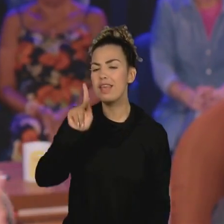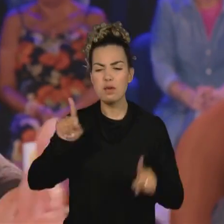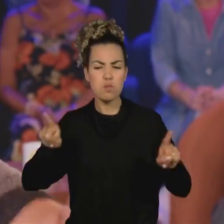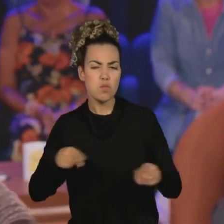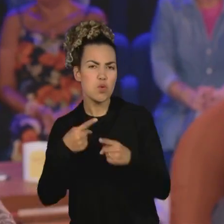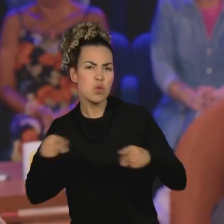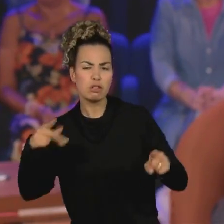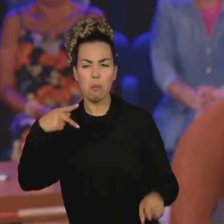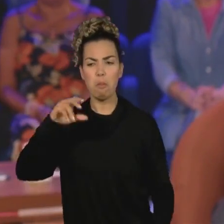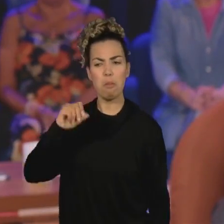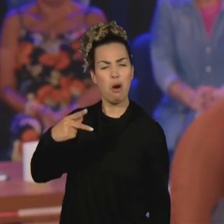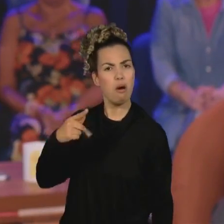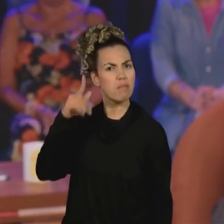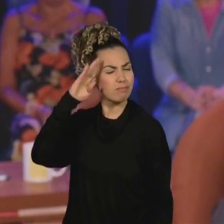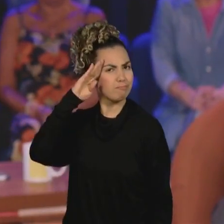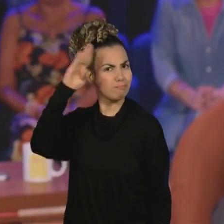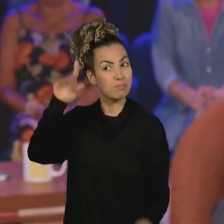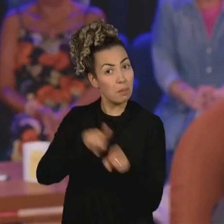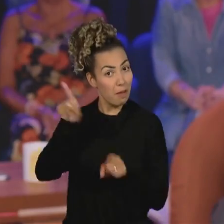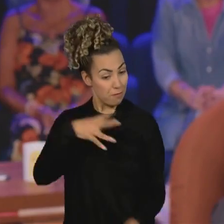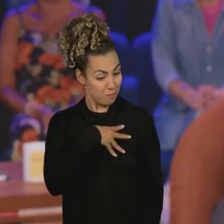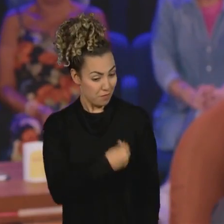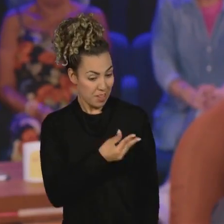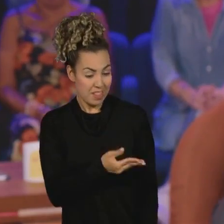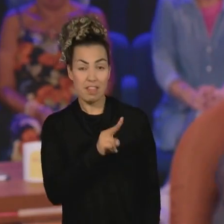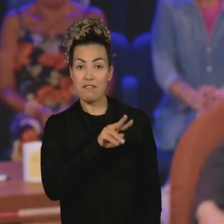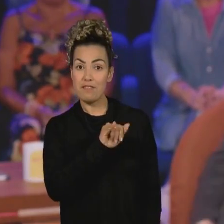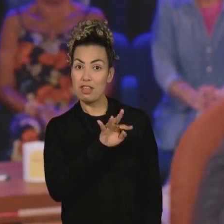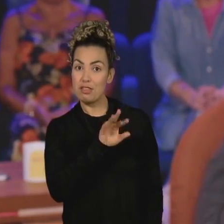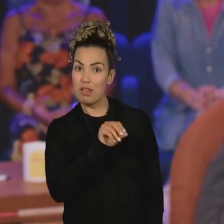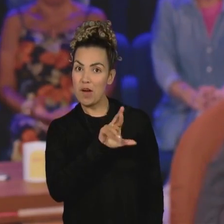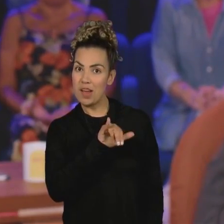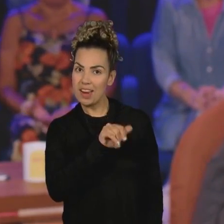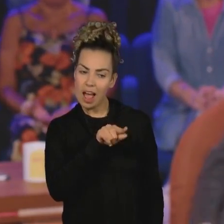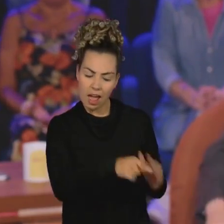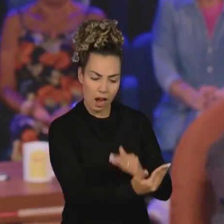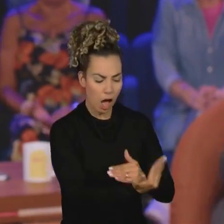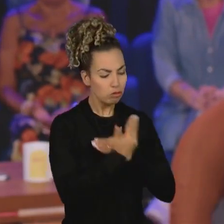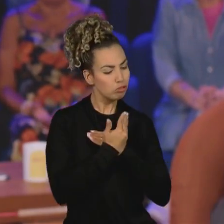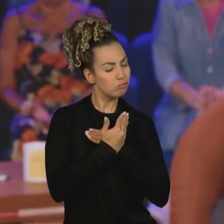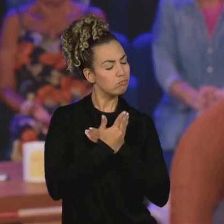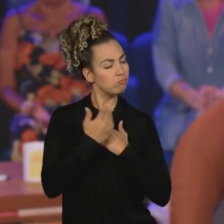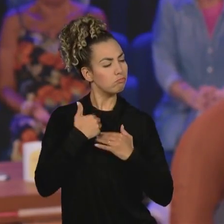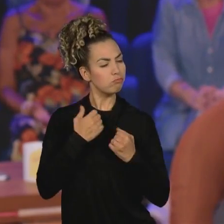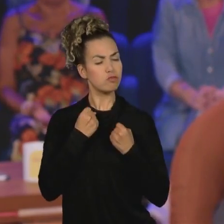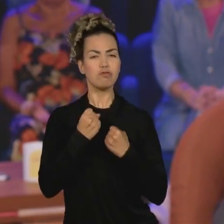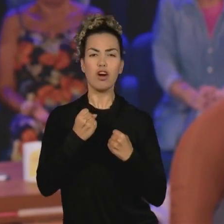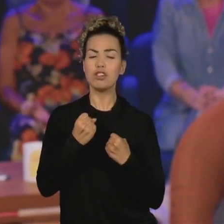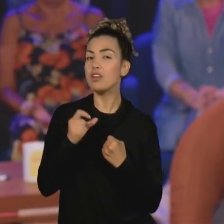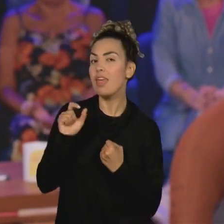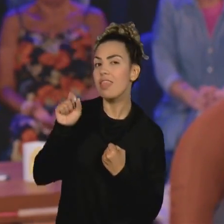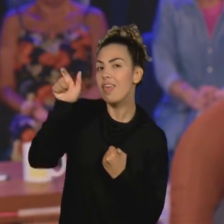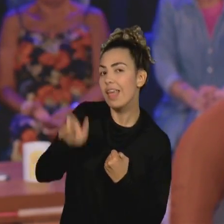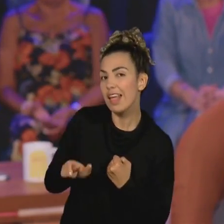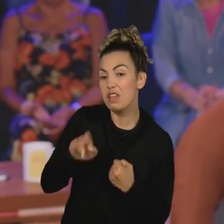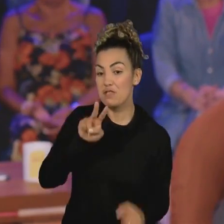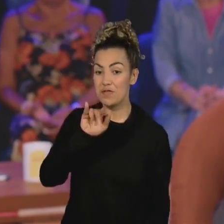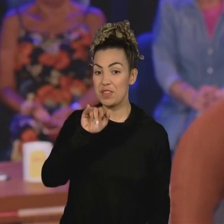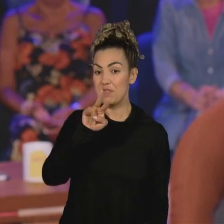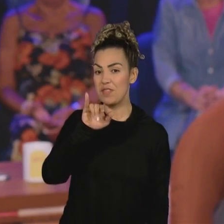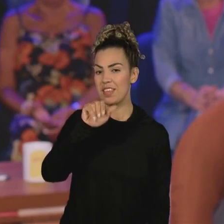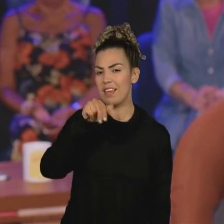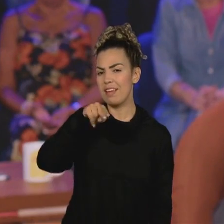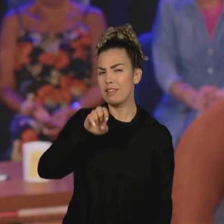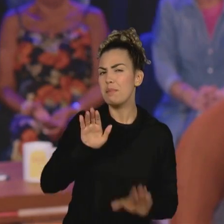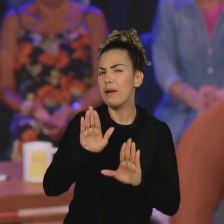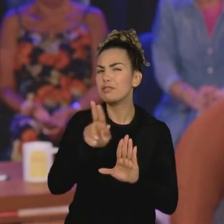pop, mãe da Vitória. Ela encontra na filha inspiração e força. Estou falando da Viviane de Queiroz Pereira,